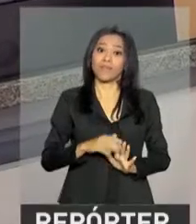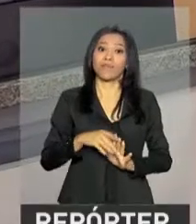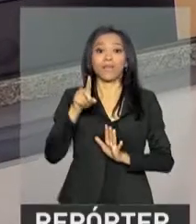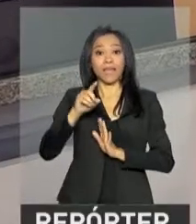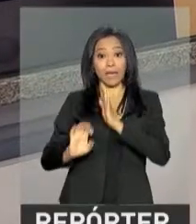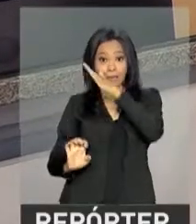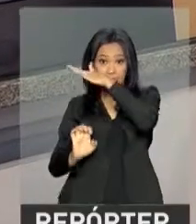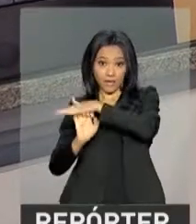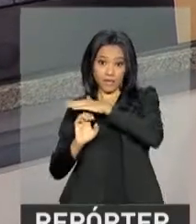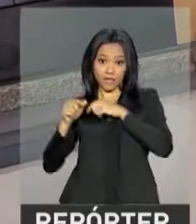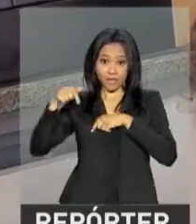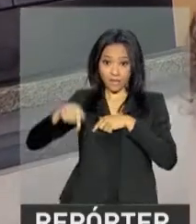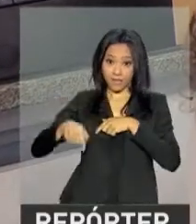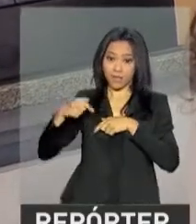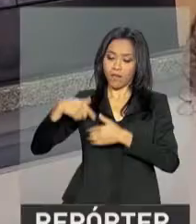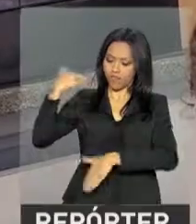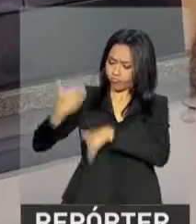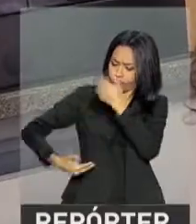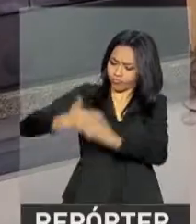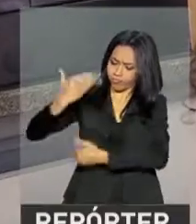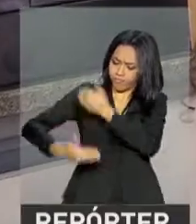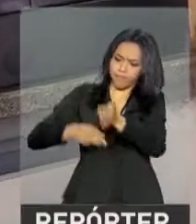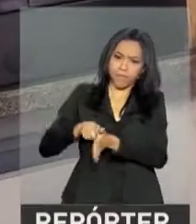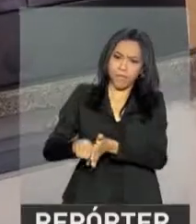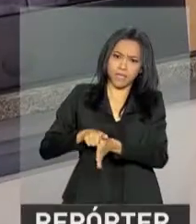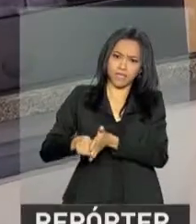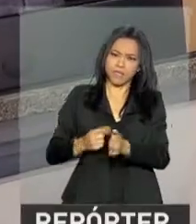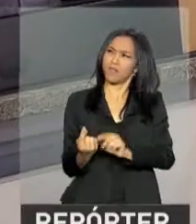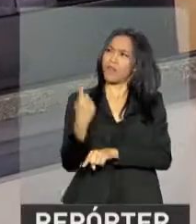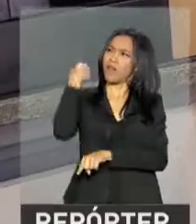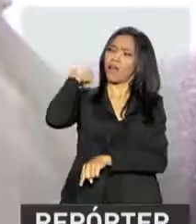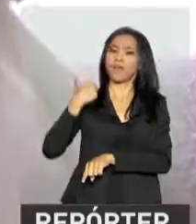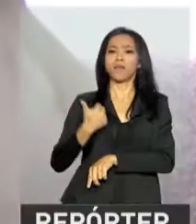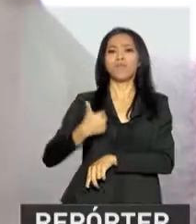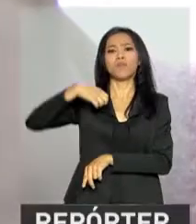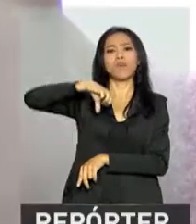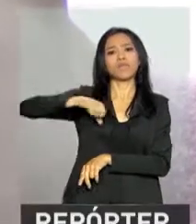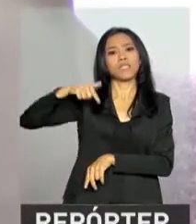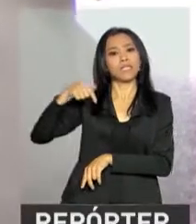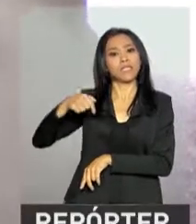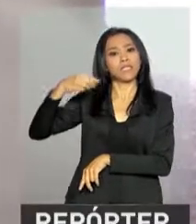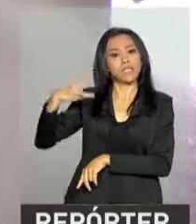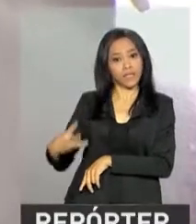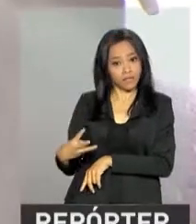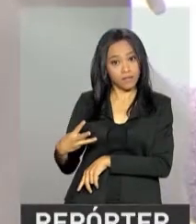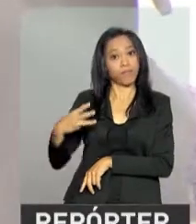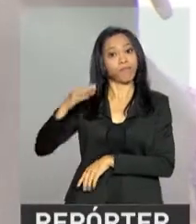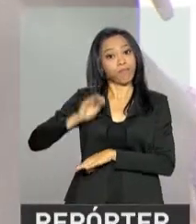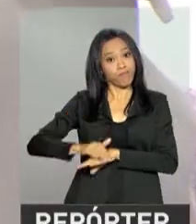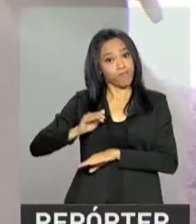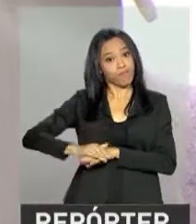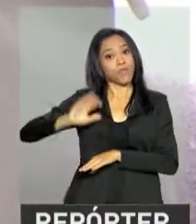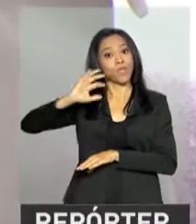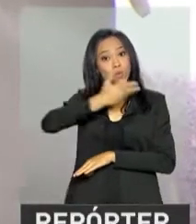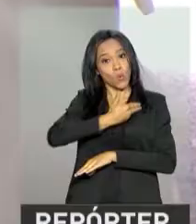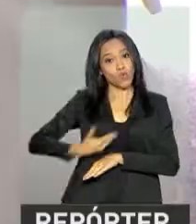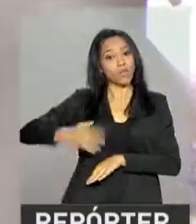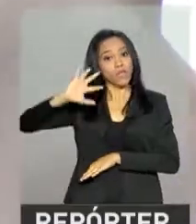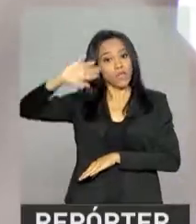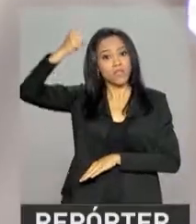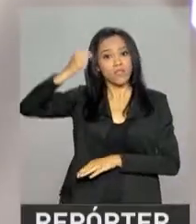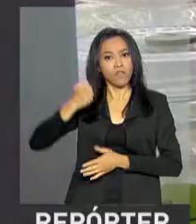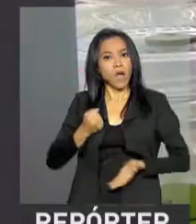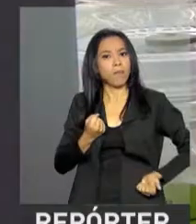embrapa desenvolveu desde sua criação em 1973 época em que o governo decidiu investir em pesquisa e